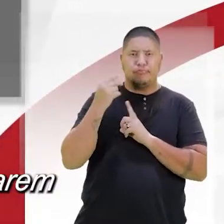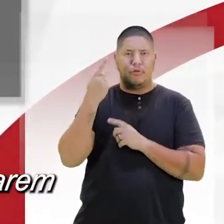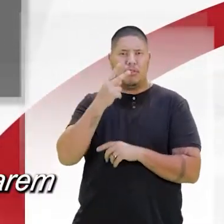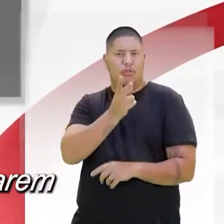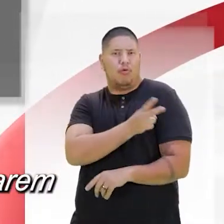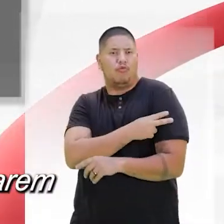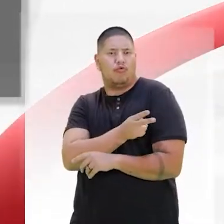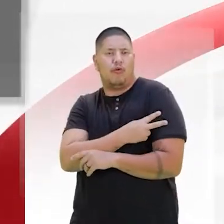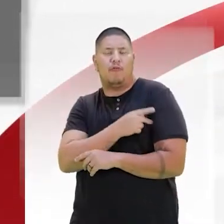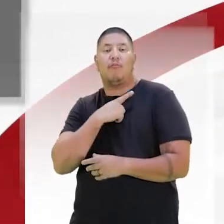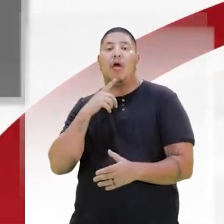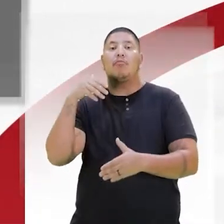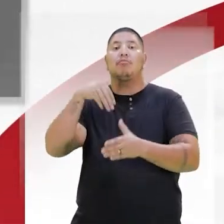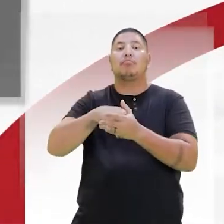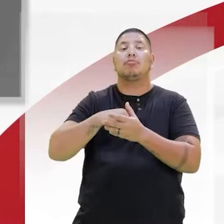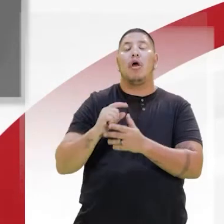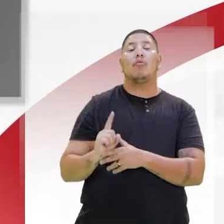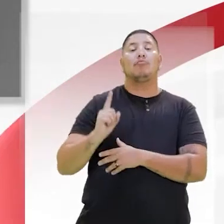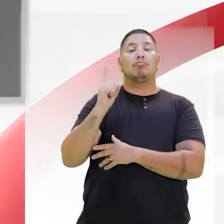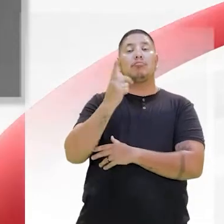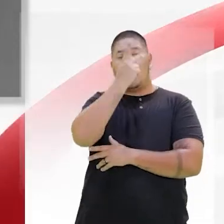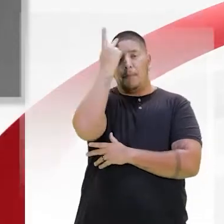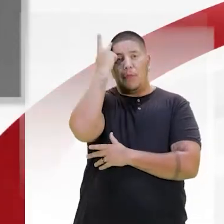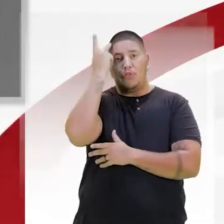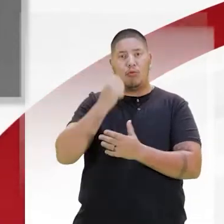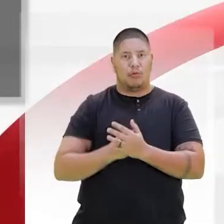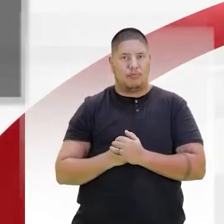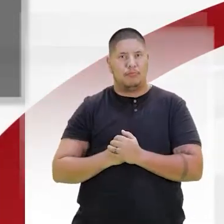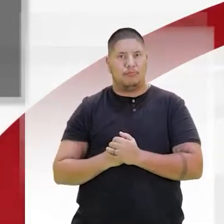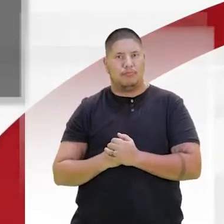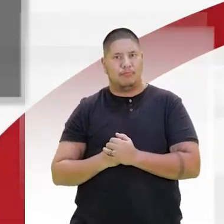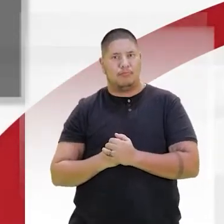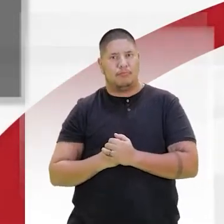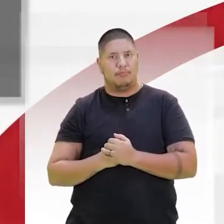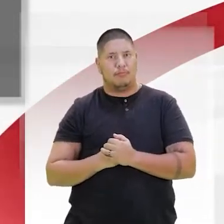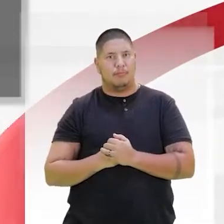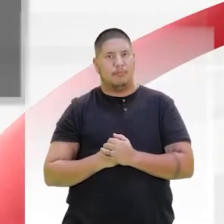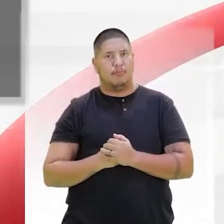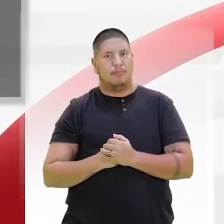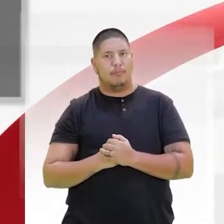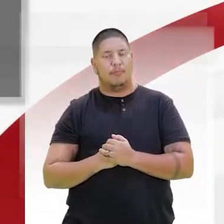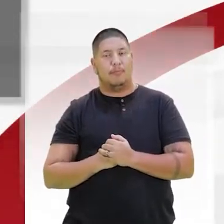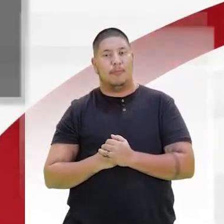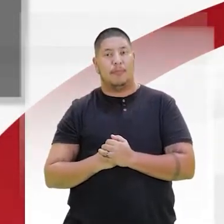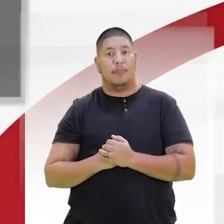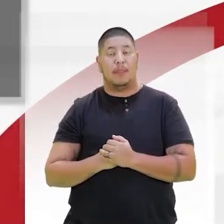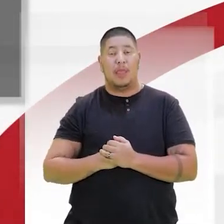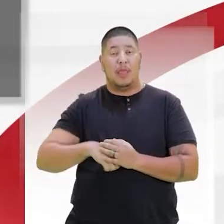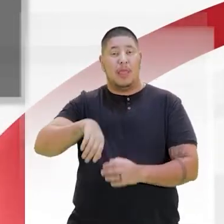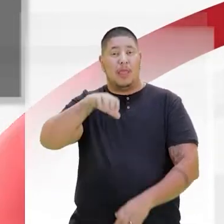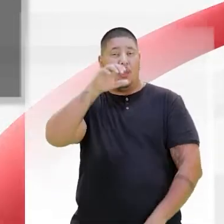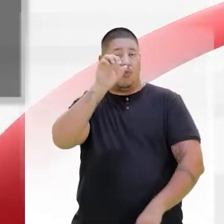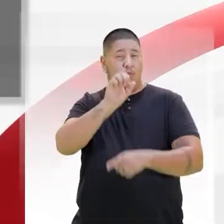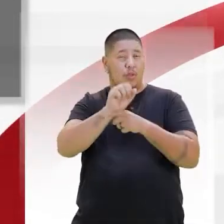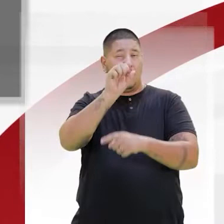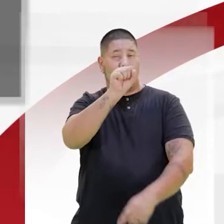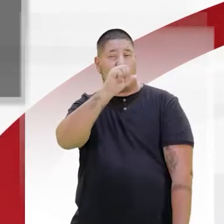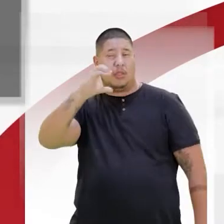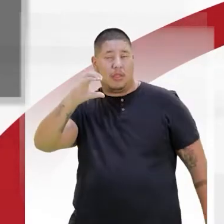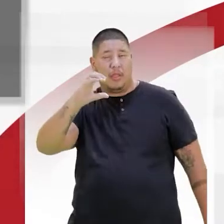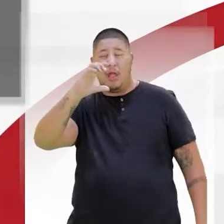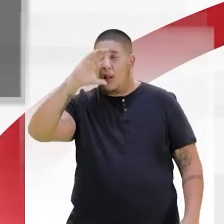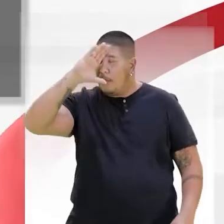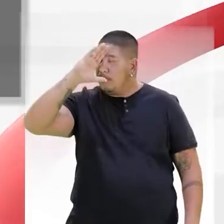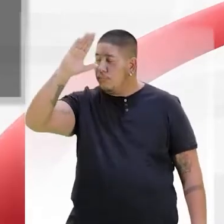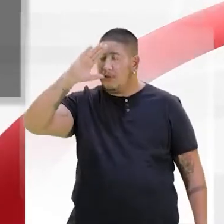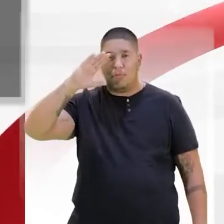patrões a votarem em determinados candidatos que disputavam cargos eletivos. Santa Catarina foi o estado com maior número